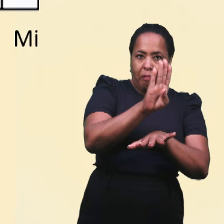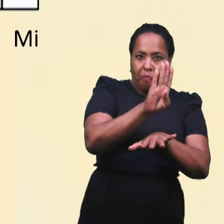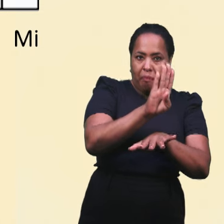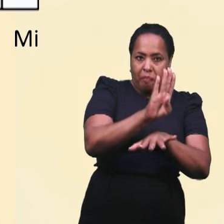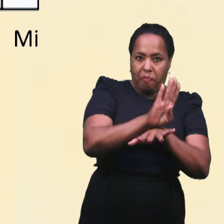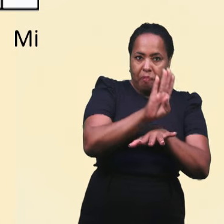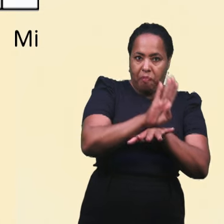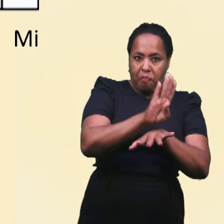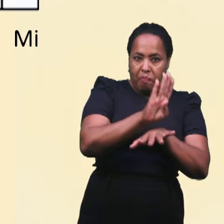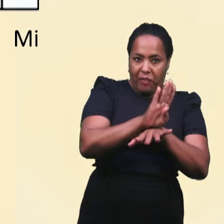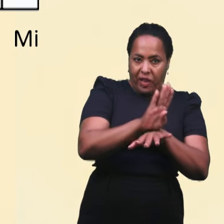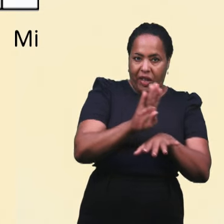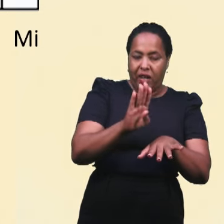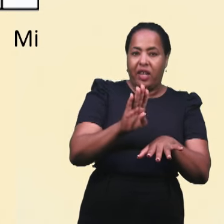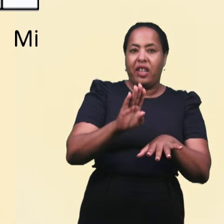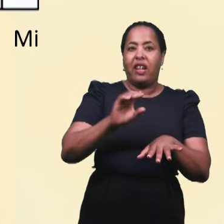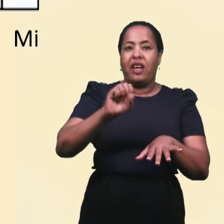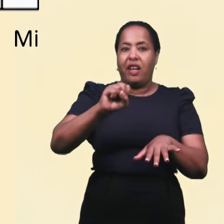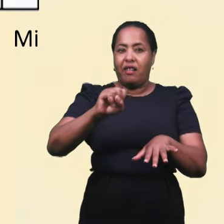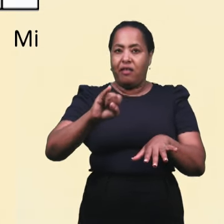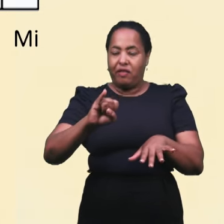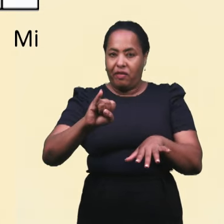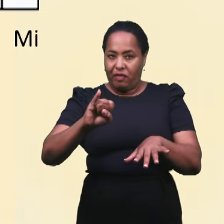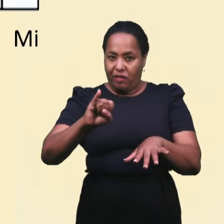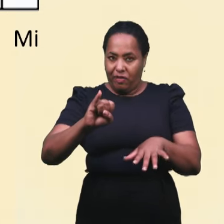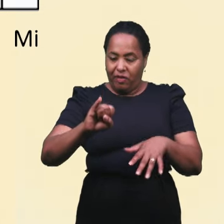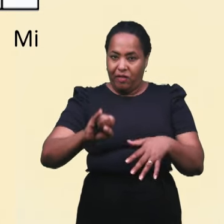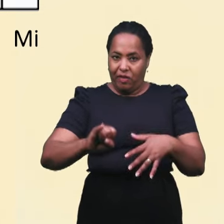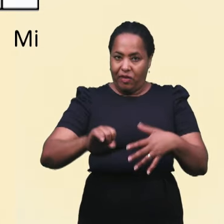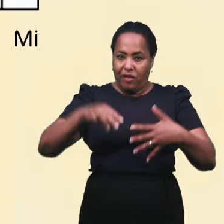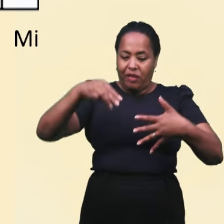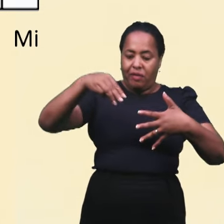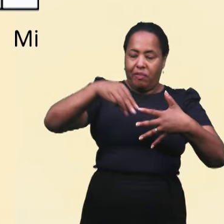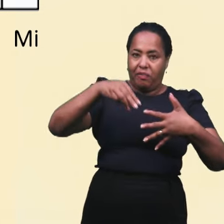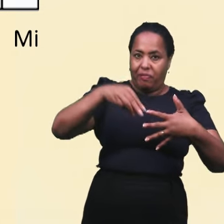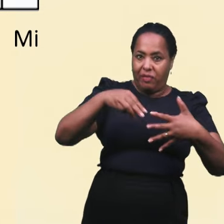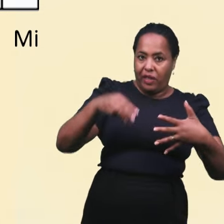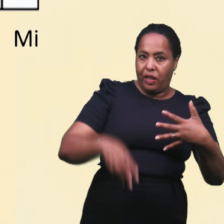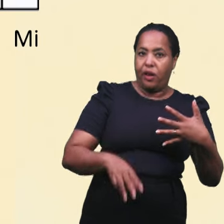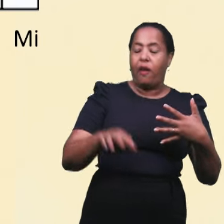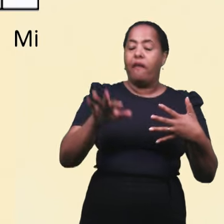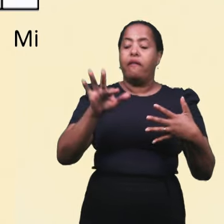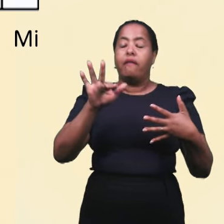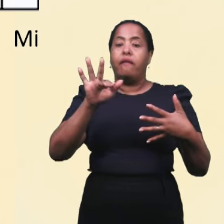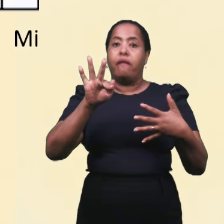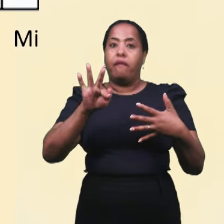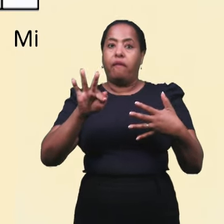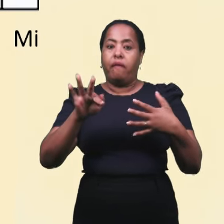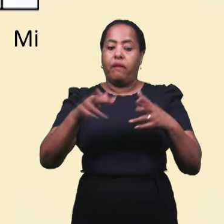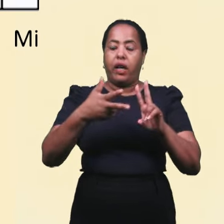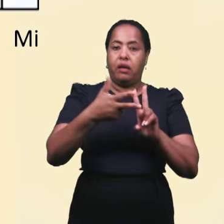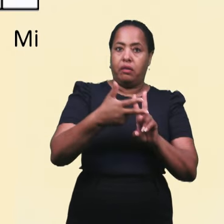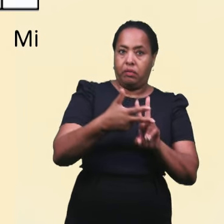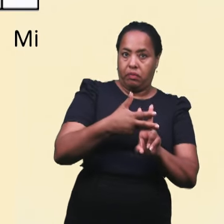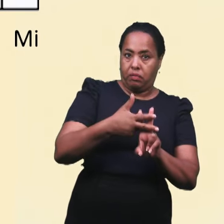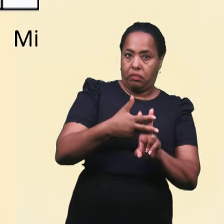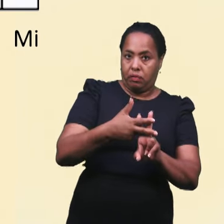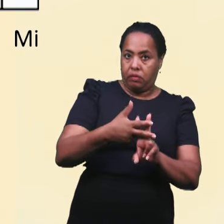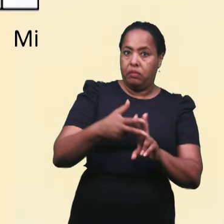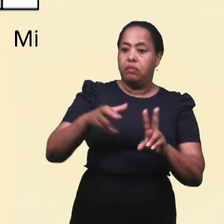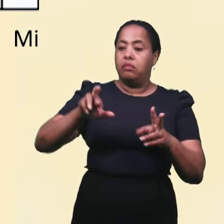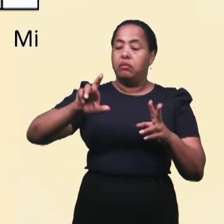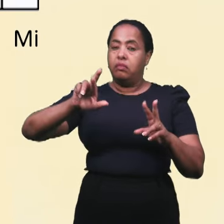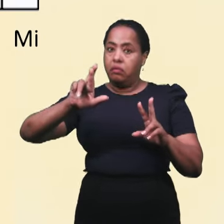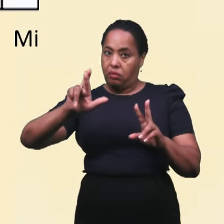Si maior. Fá sustenido, Si, Ré sustenido. E